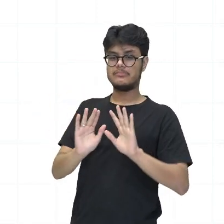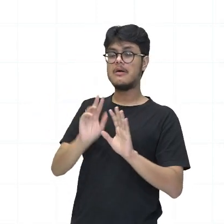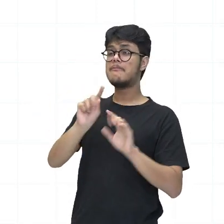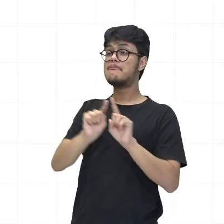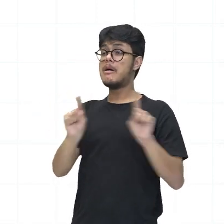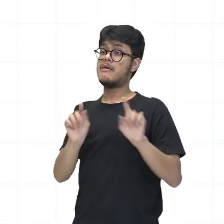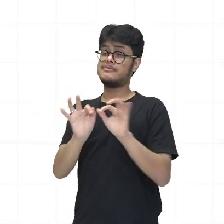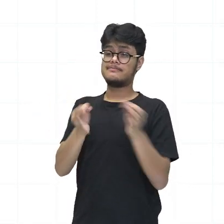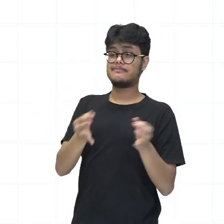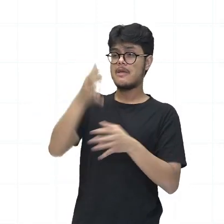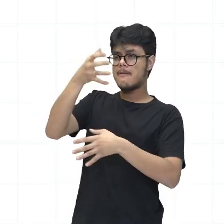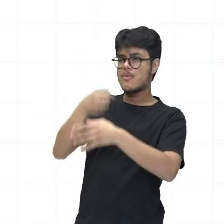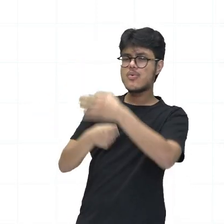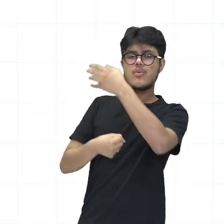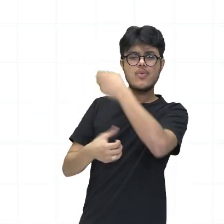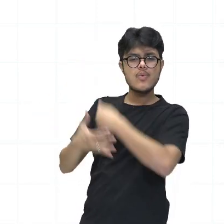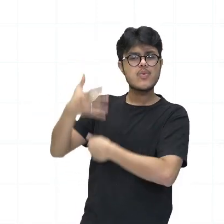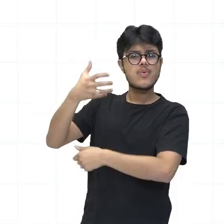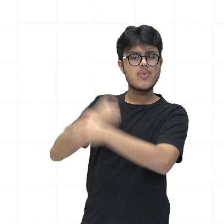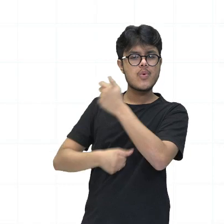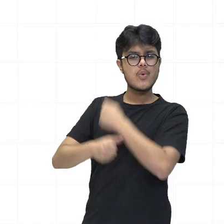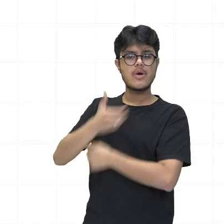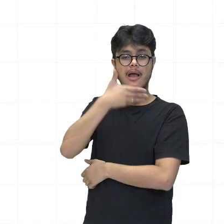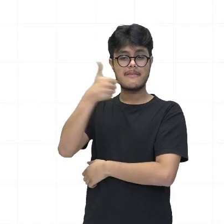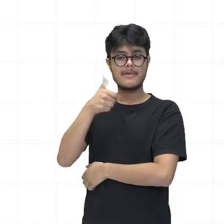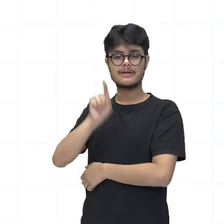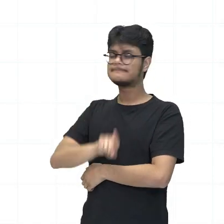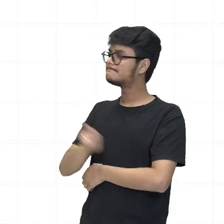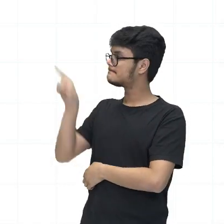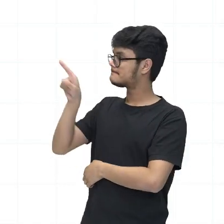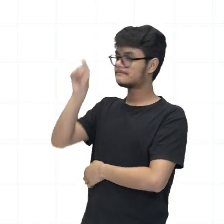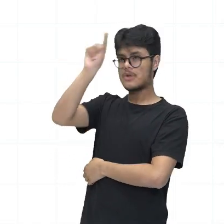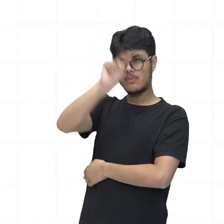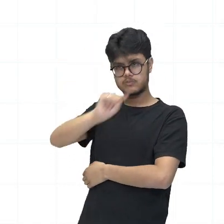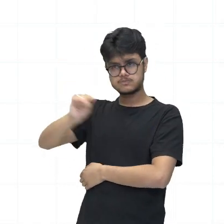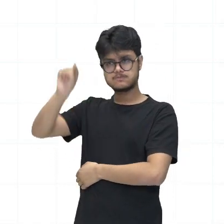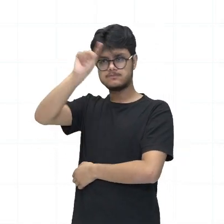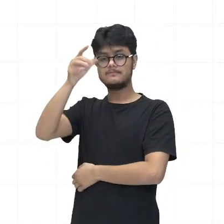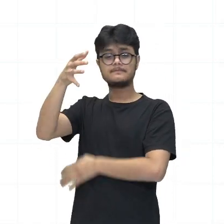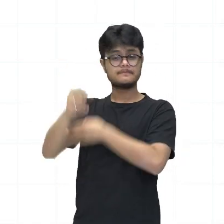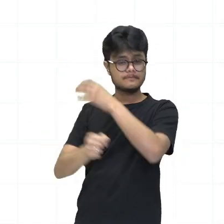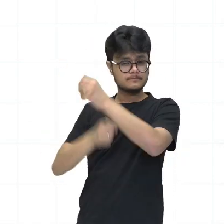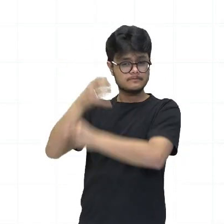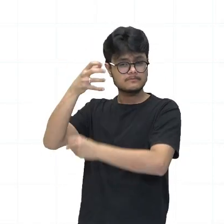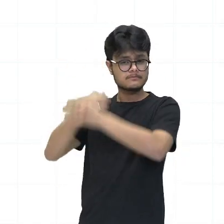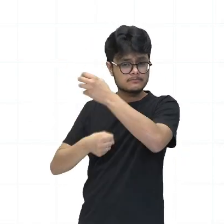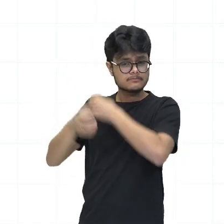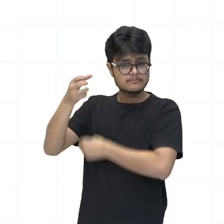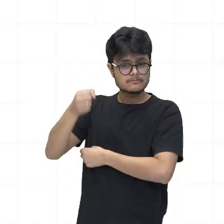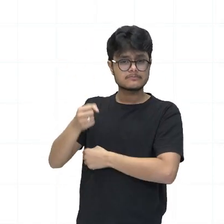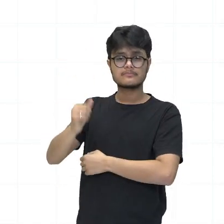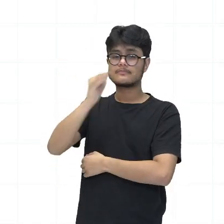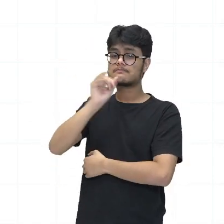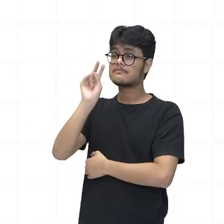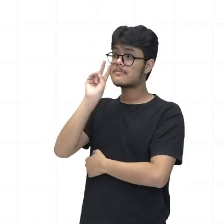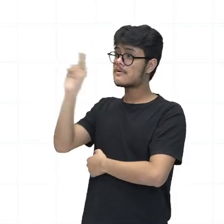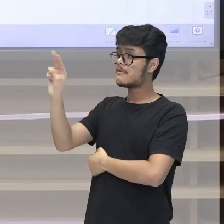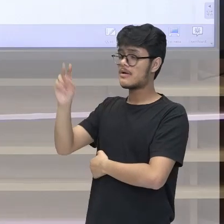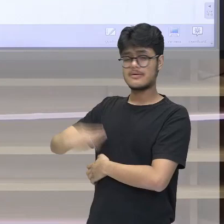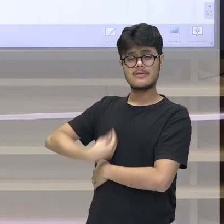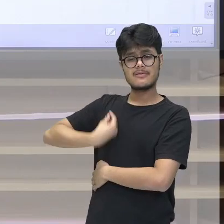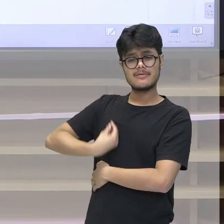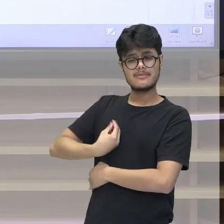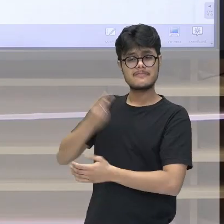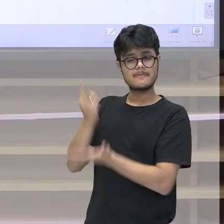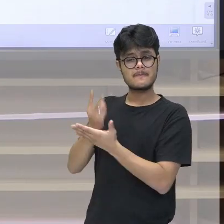objetos de um grande peso. Então, essas roldanas, a gente consegue enxergar bastante no nosso dia a